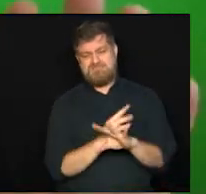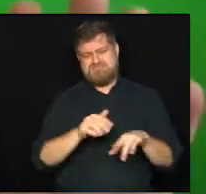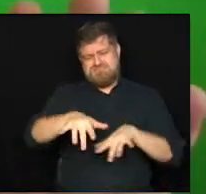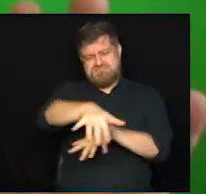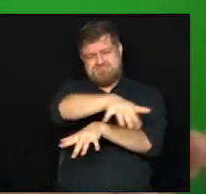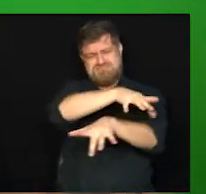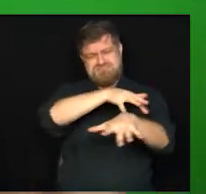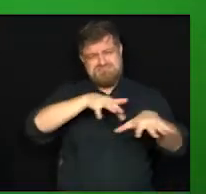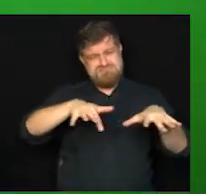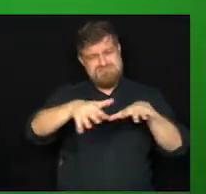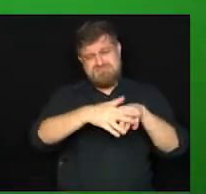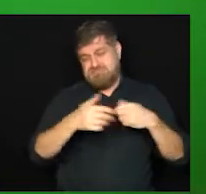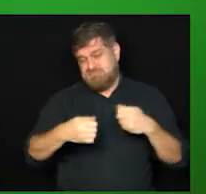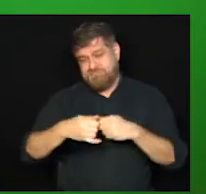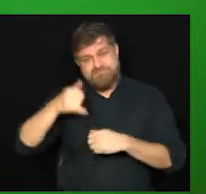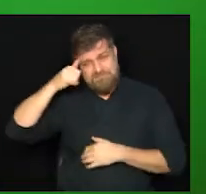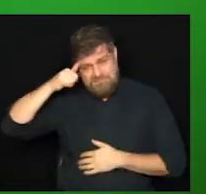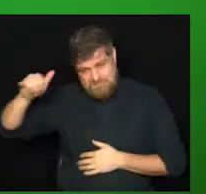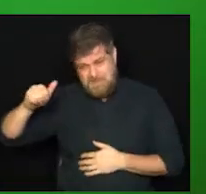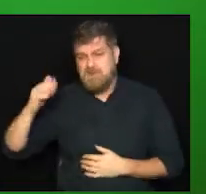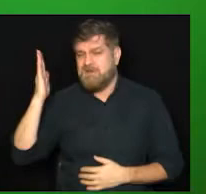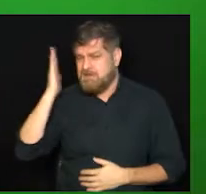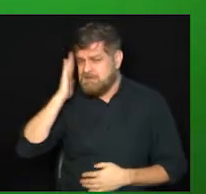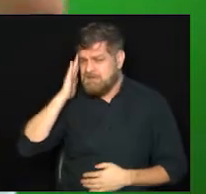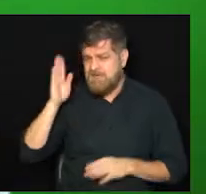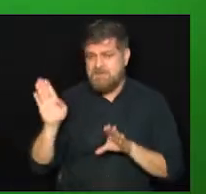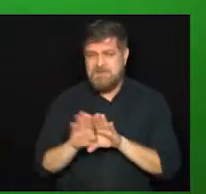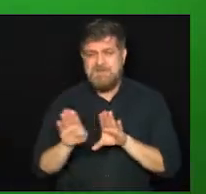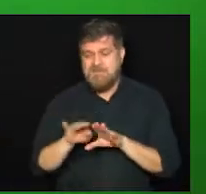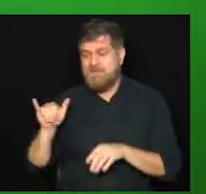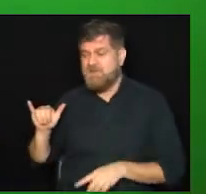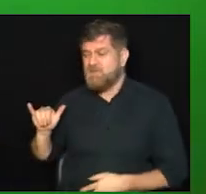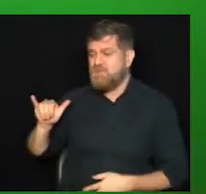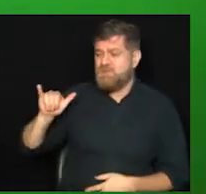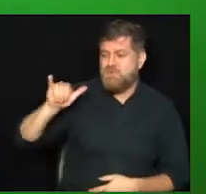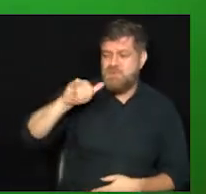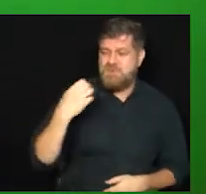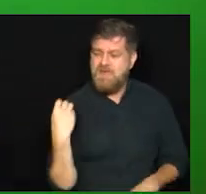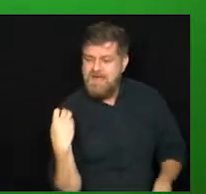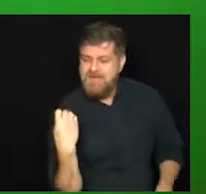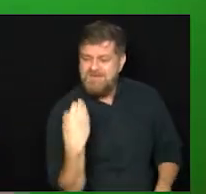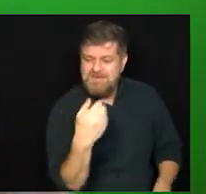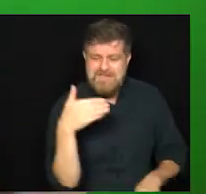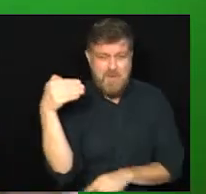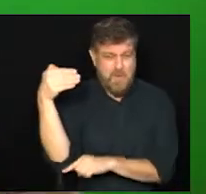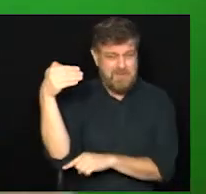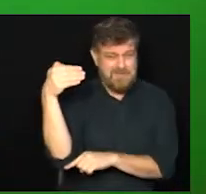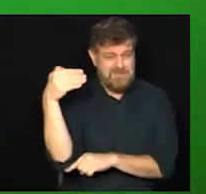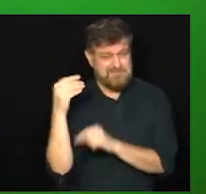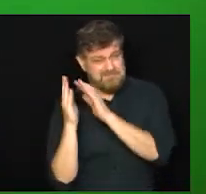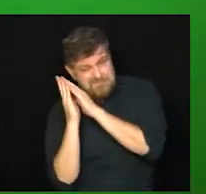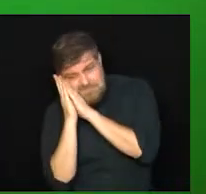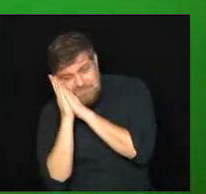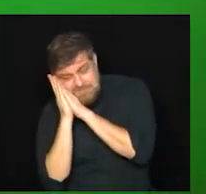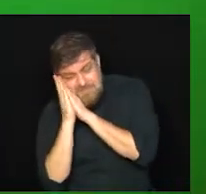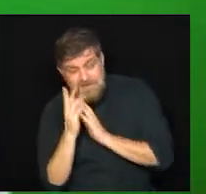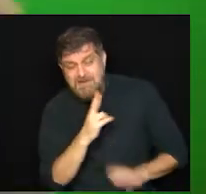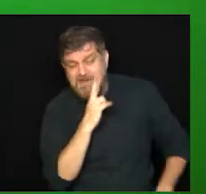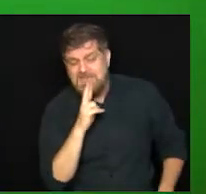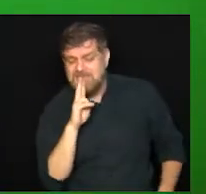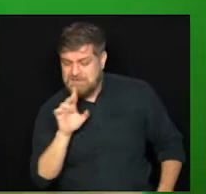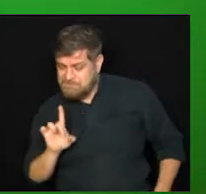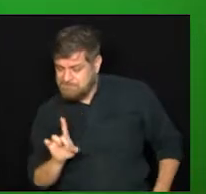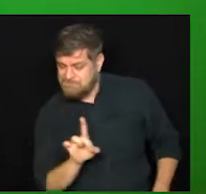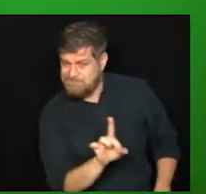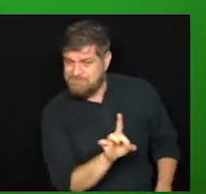certamente. Também há uma resistência em viajar, em hospedar em hotéis, em ir até o restaurante,